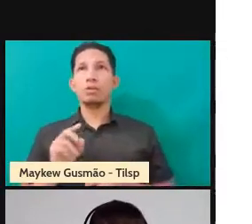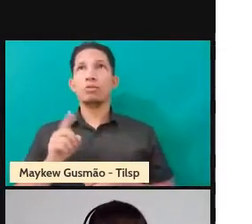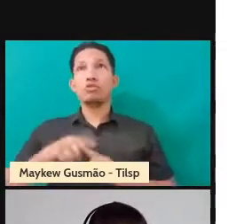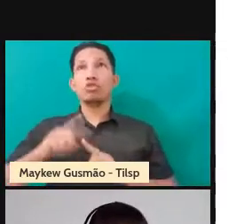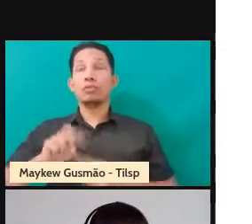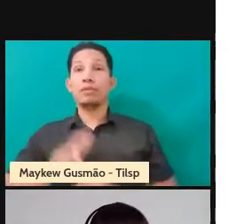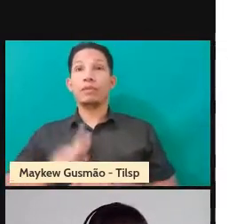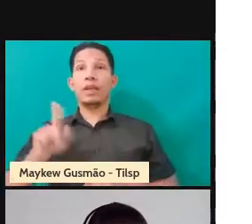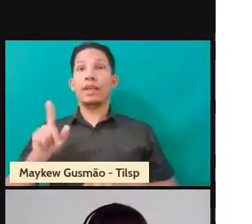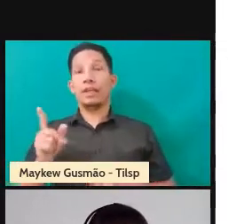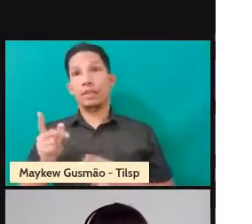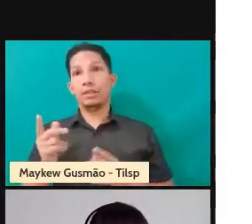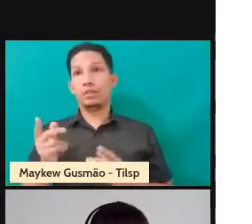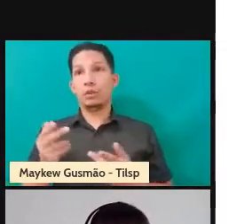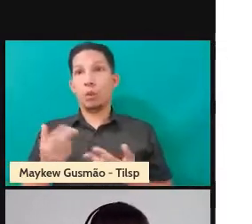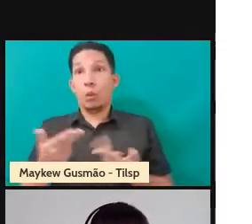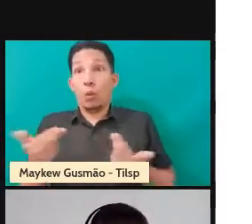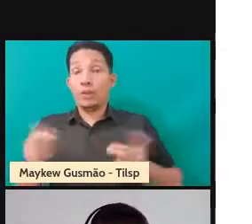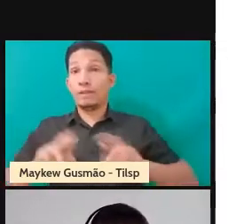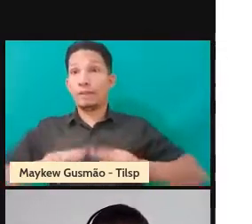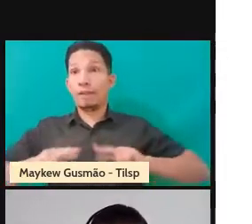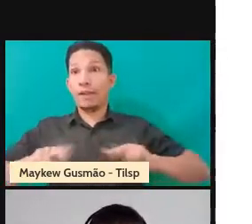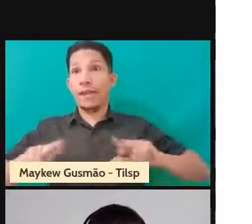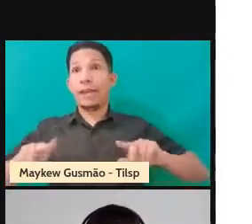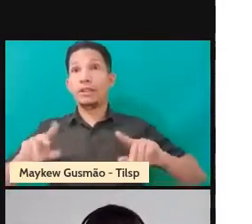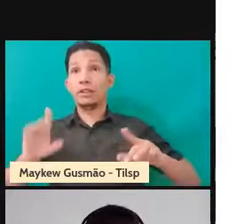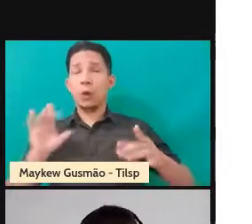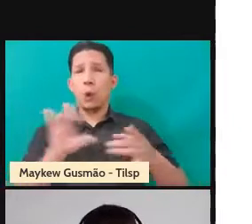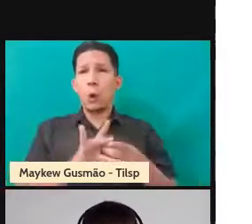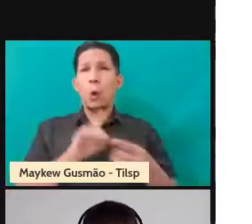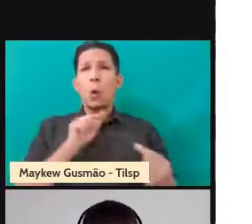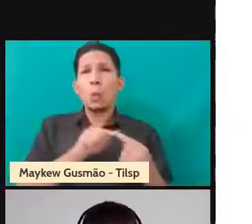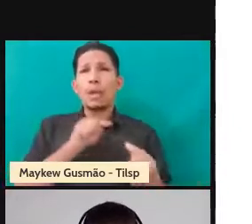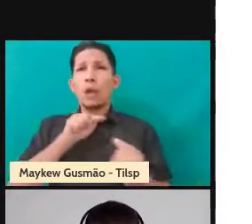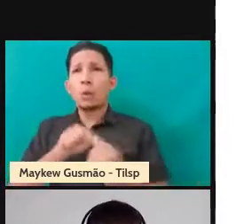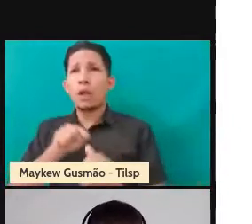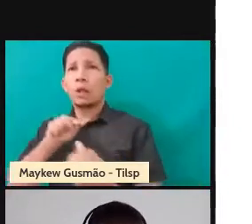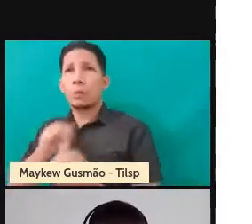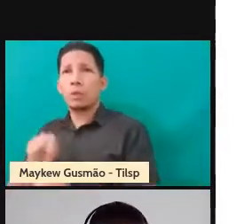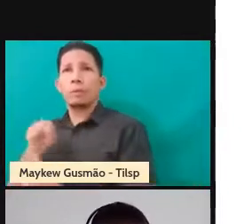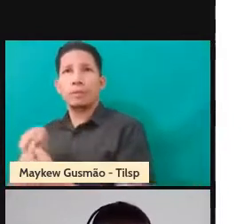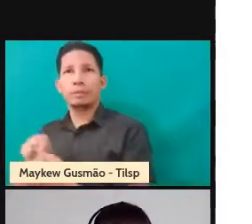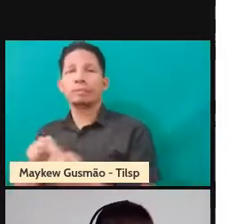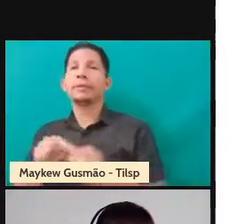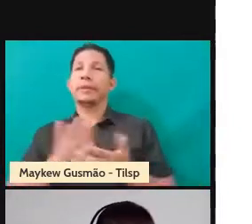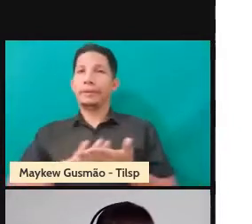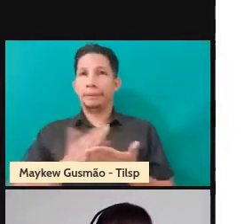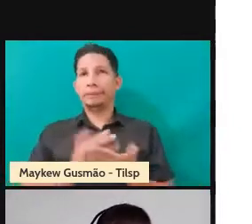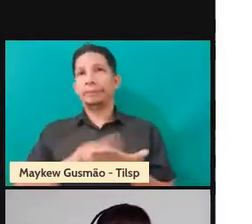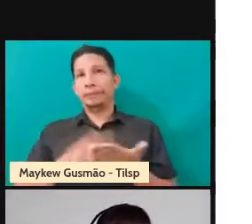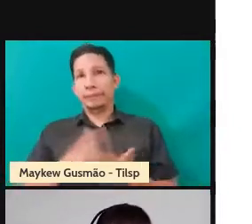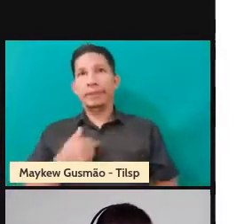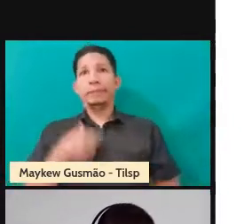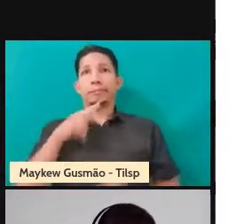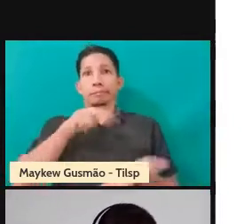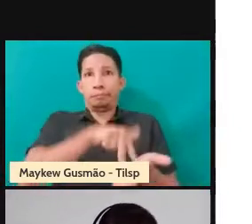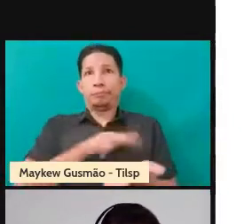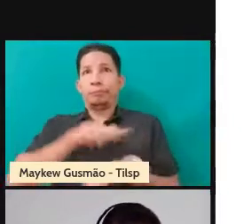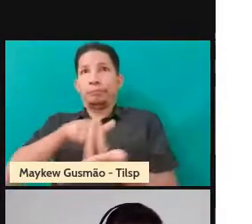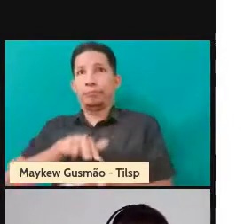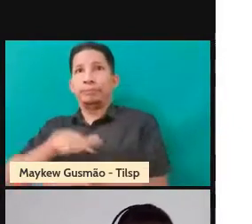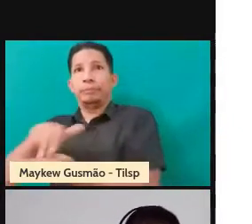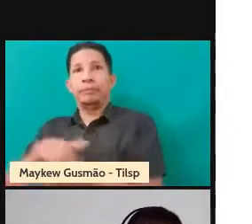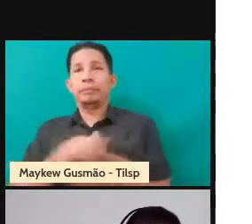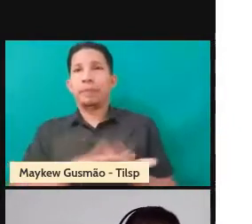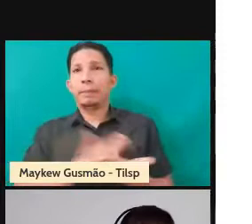uma condição diferente ligada àquela esfera. E o TIOS, ele vai atuar a partir desse lugar que ele